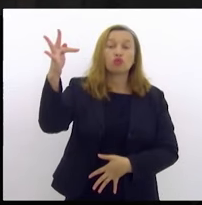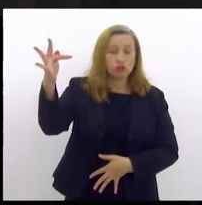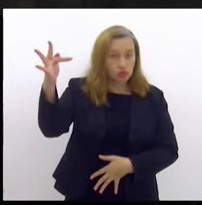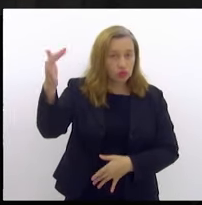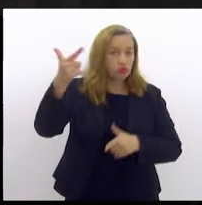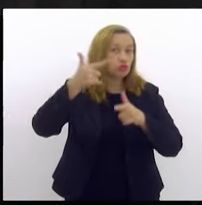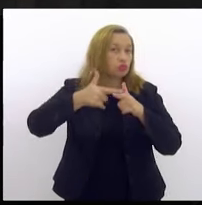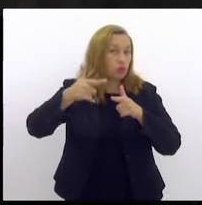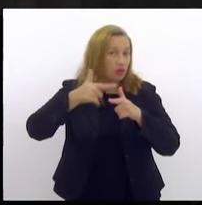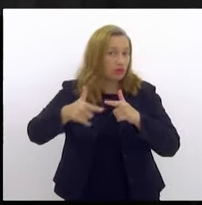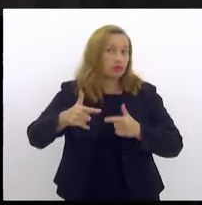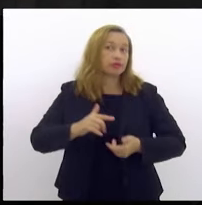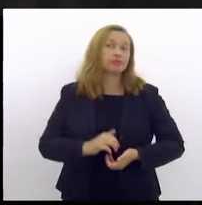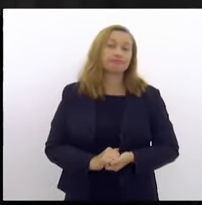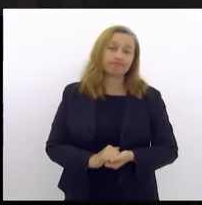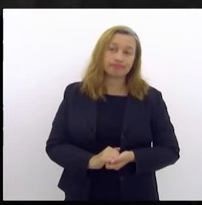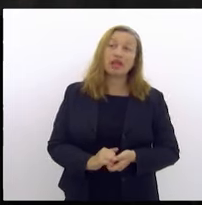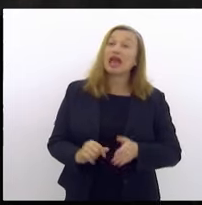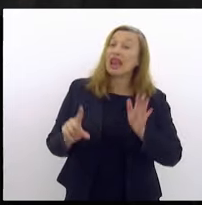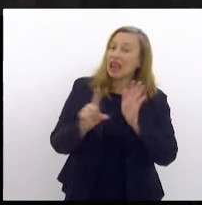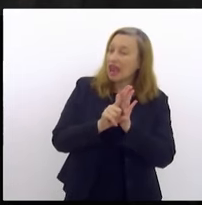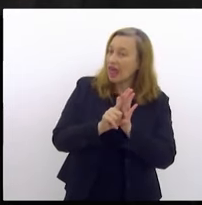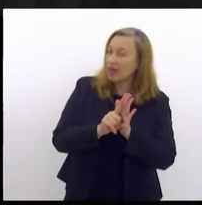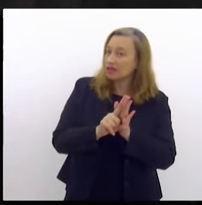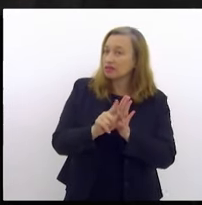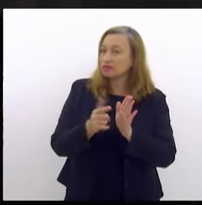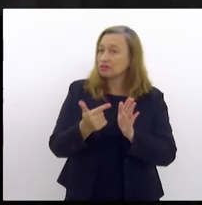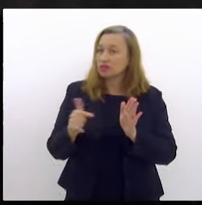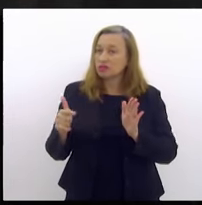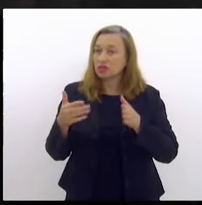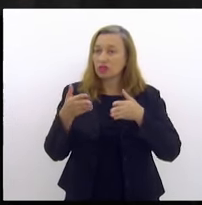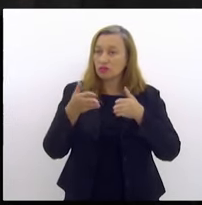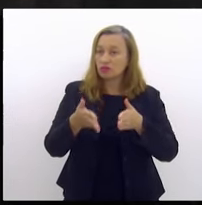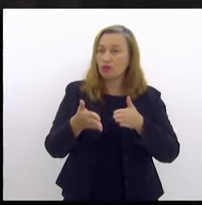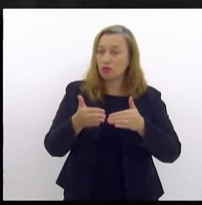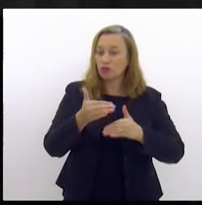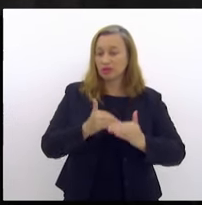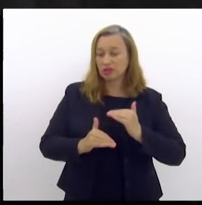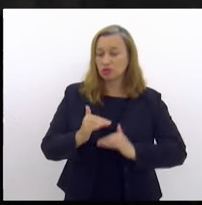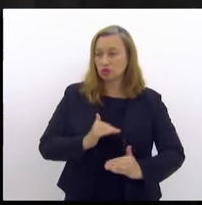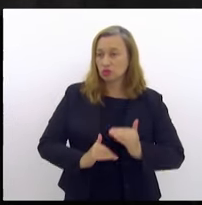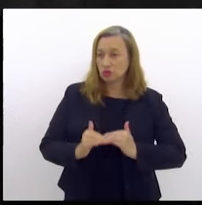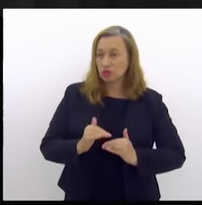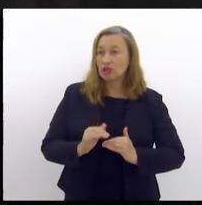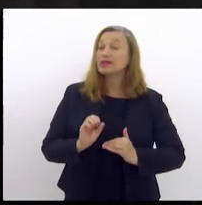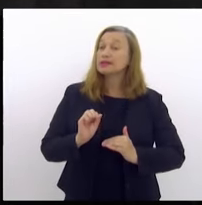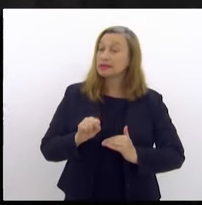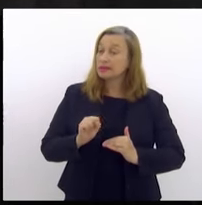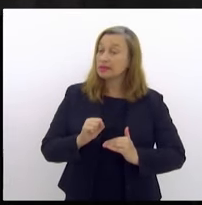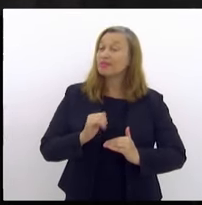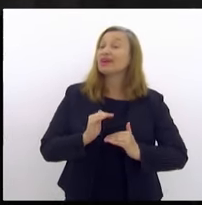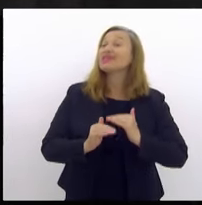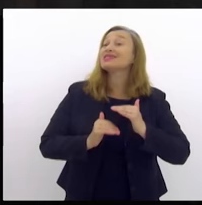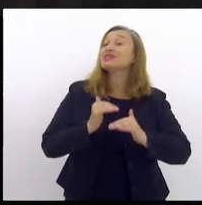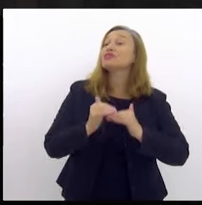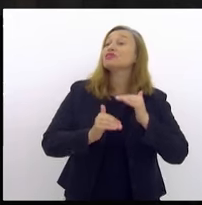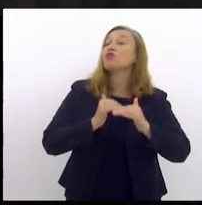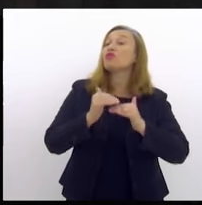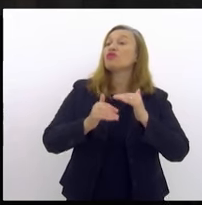futuras. Lei não tem aspectos retroativos. Leis são para